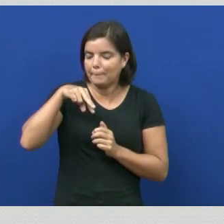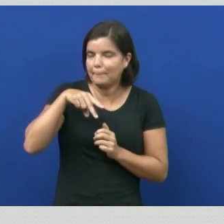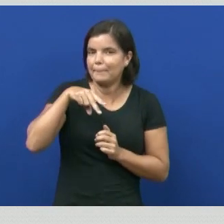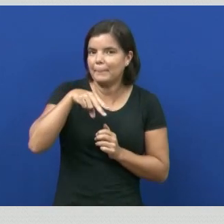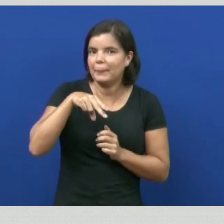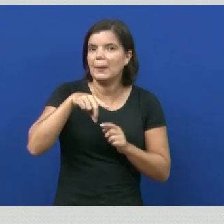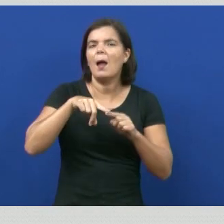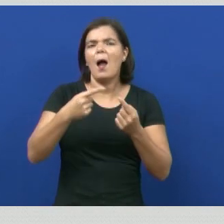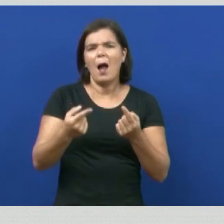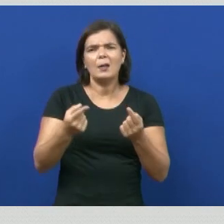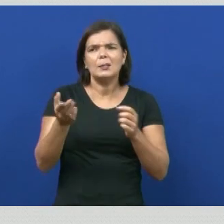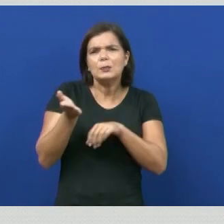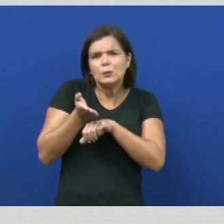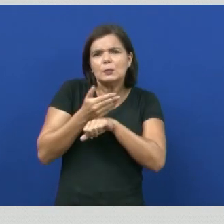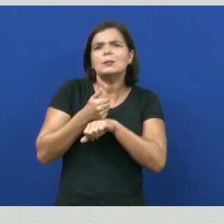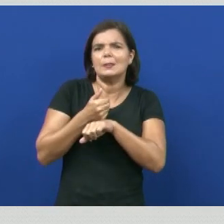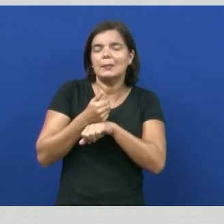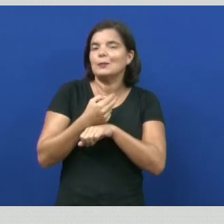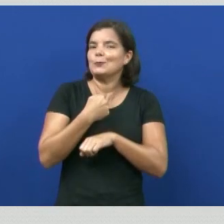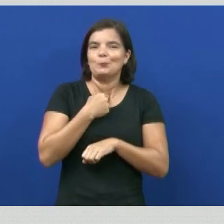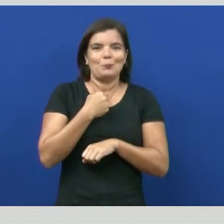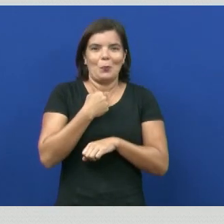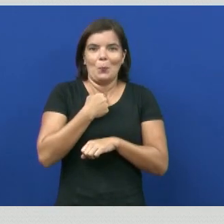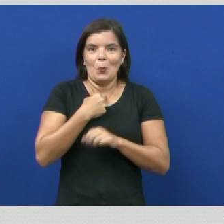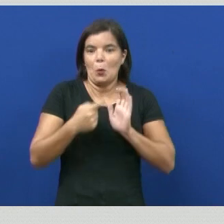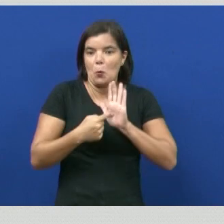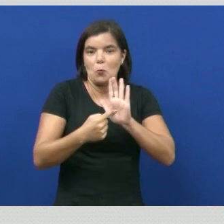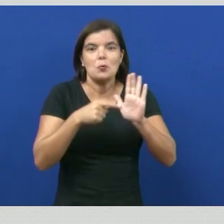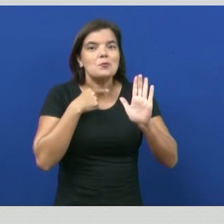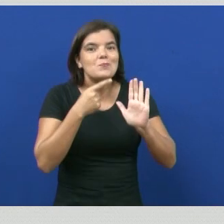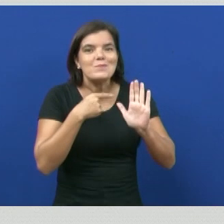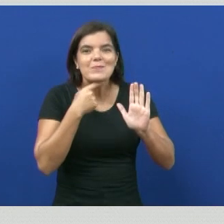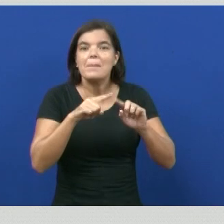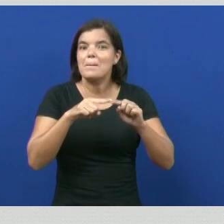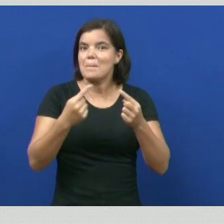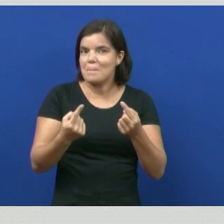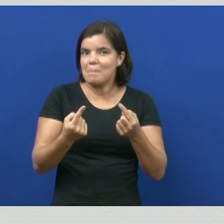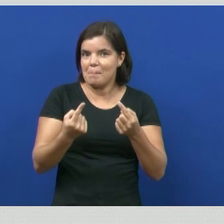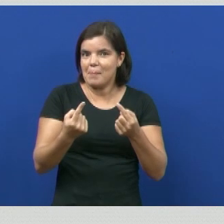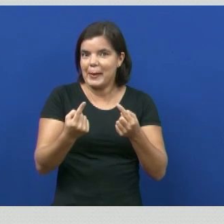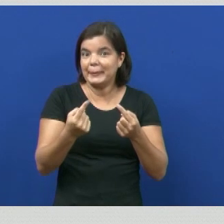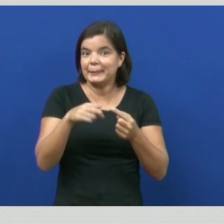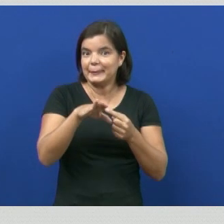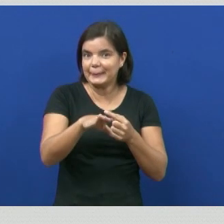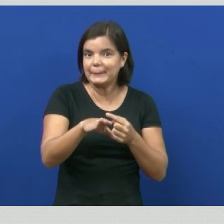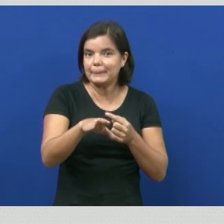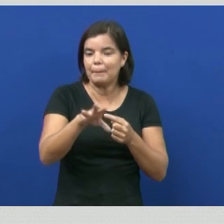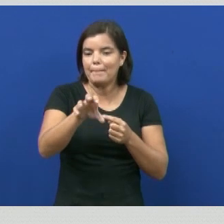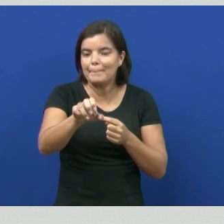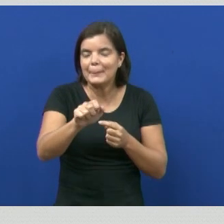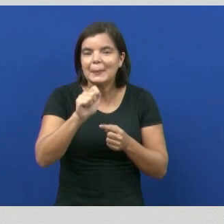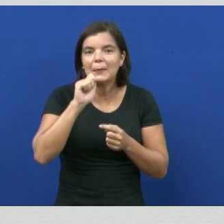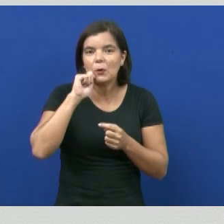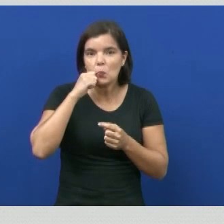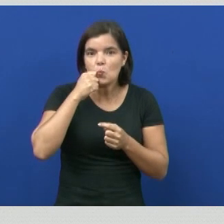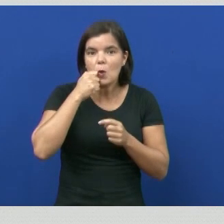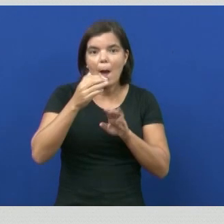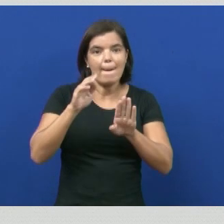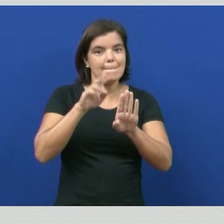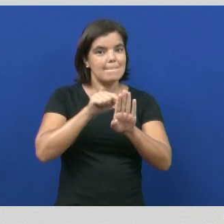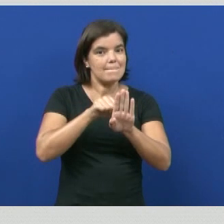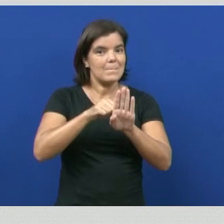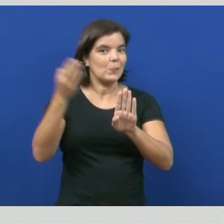passos. Ainda era muito cedo, não poderia aparecer ninguém. Mal seus dedos, porém, tocavam o pão. A porta